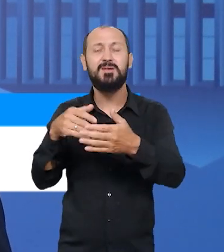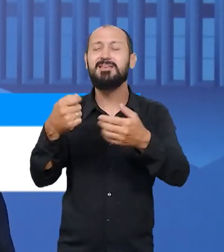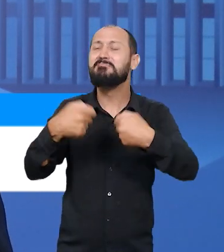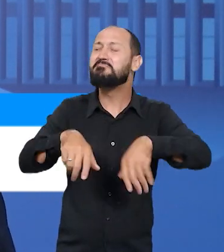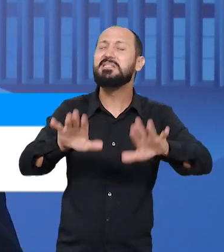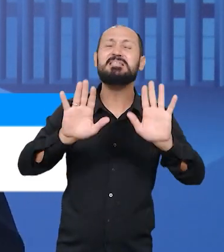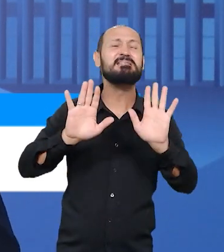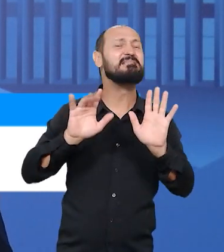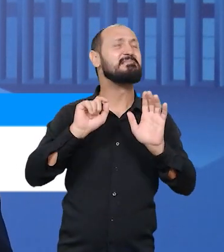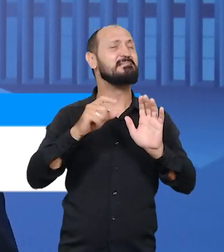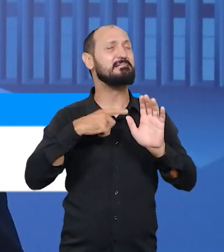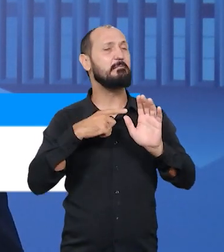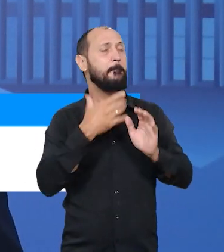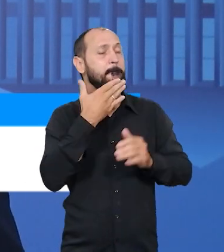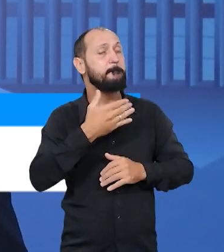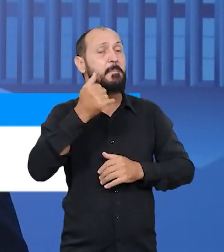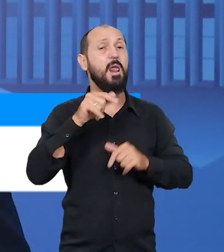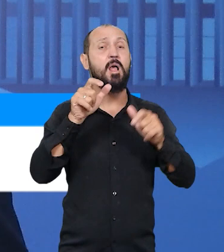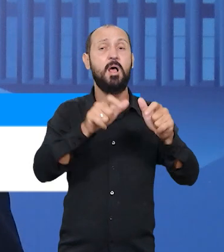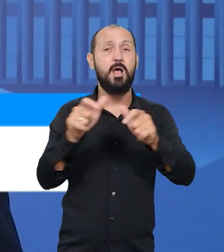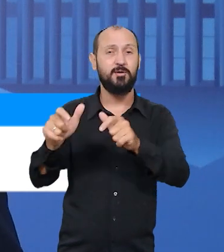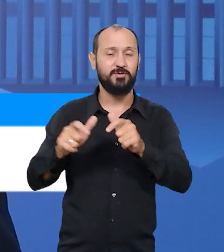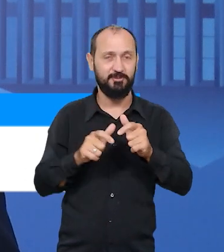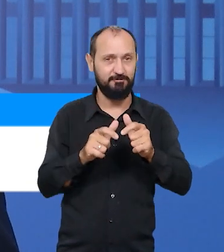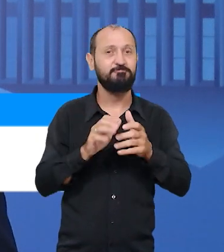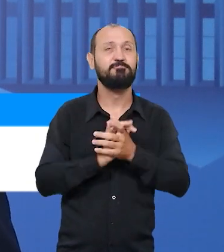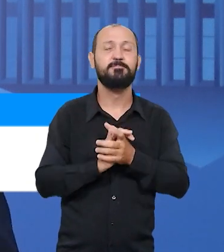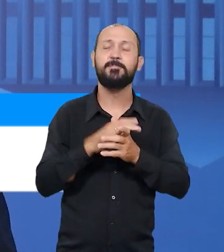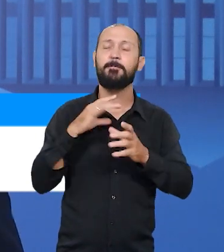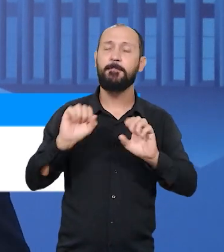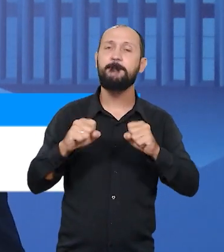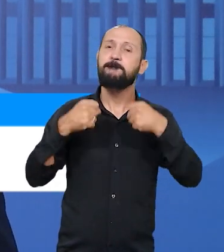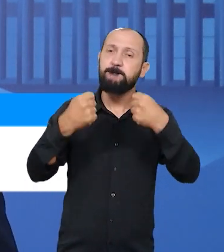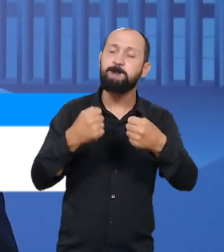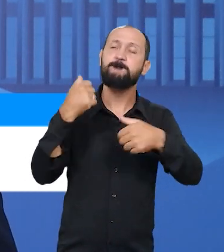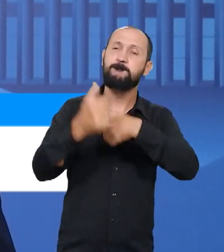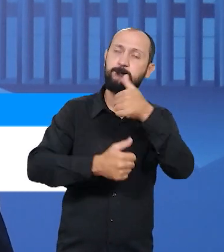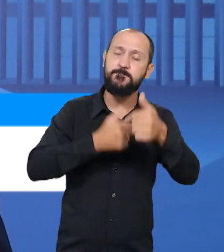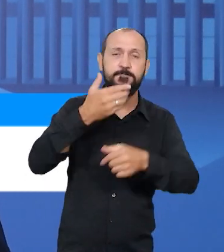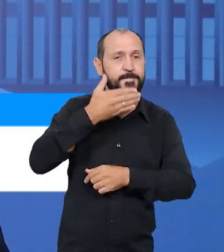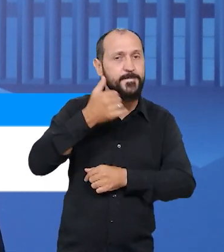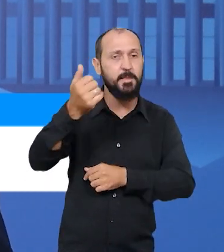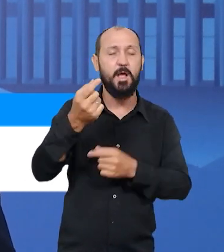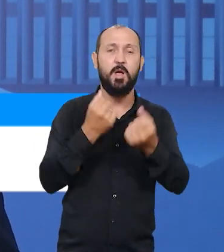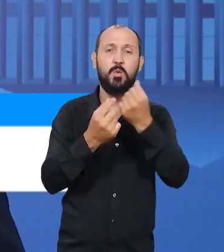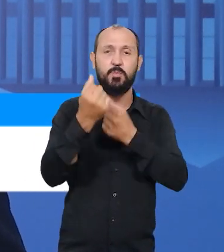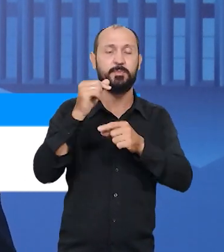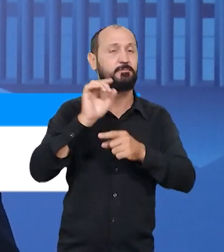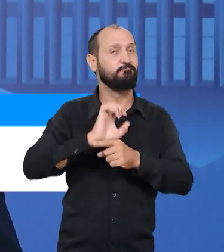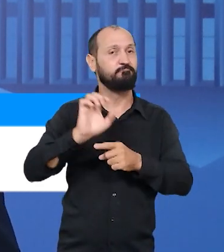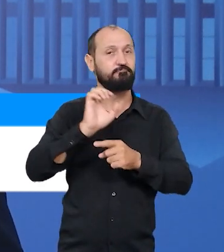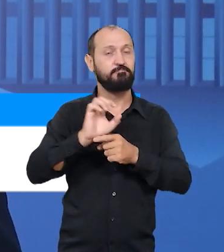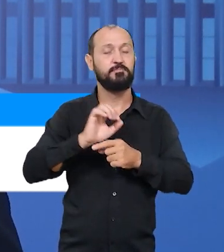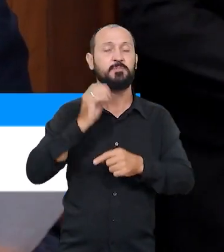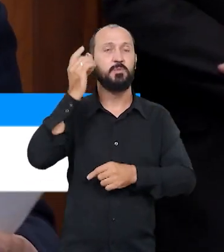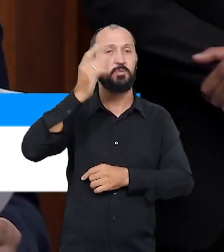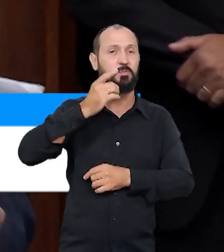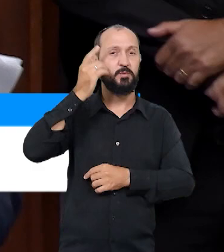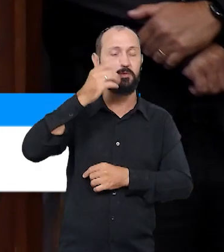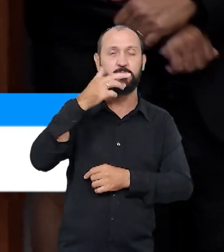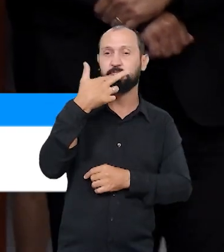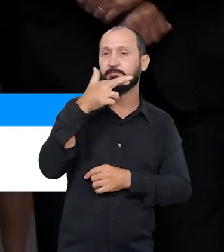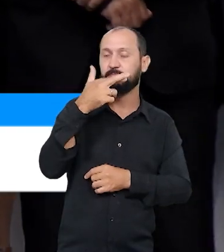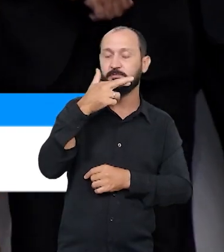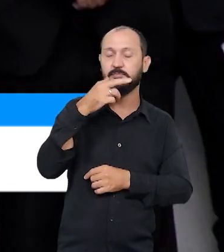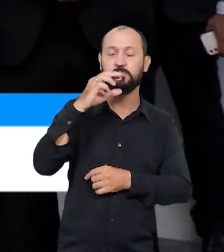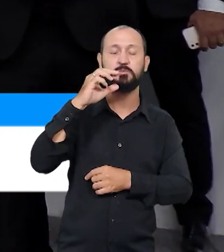o que for necessário para melhorar as condições de um determinado setor além de fortalecer a produção e melhorar a economia do estado e